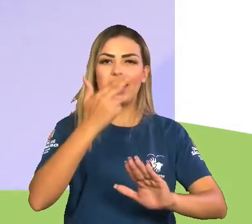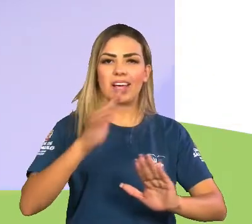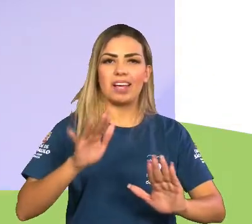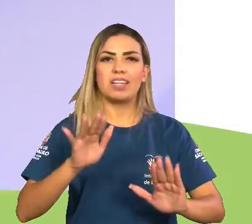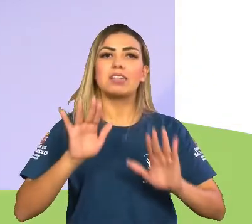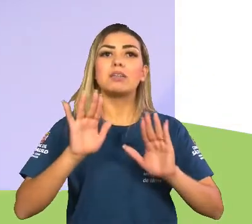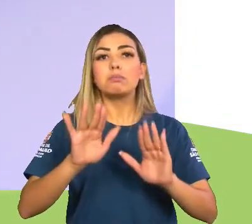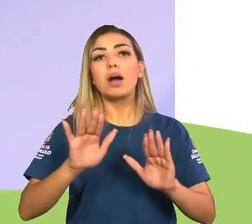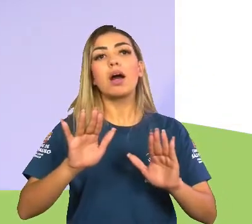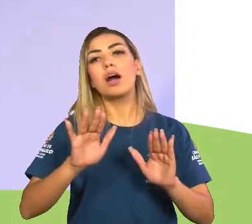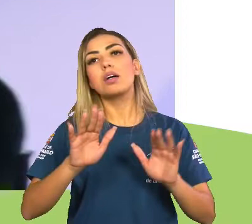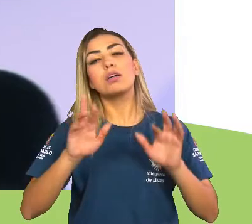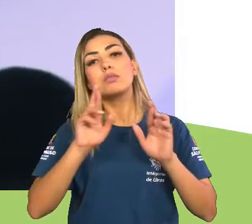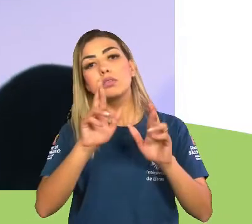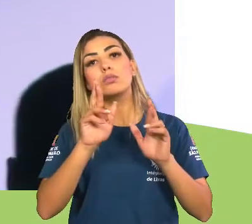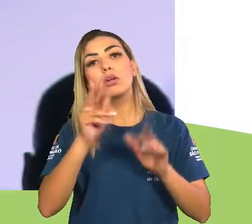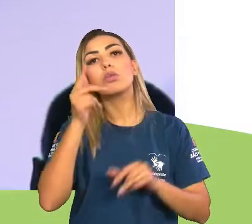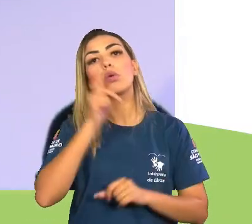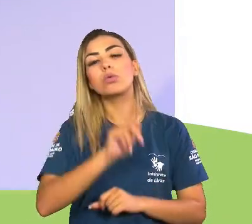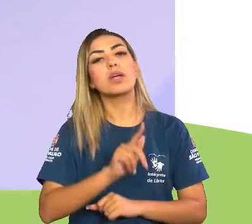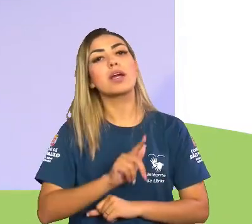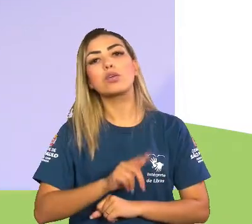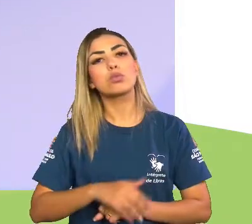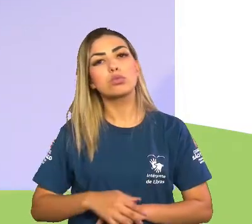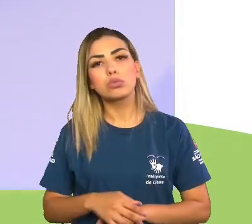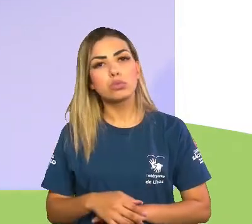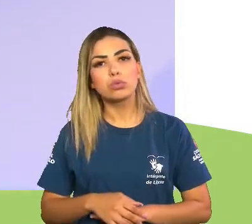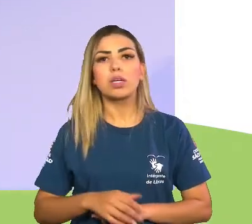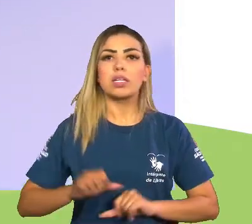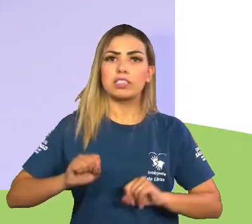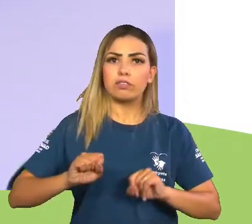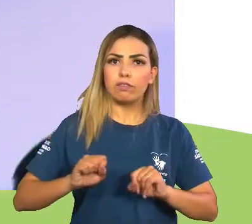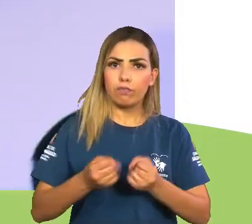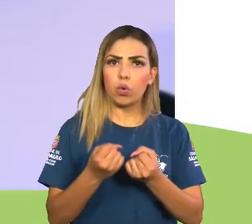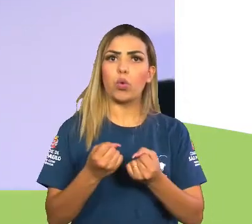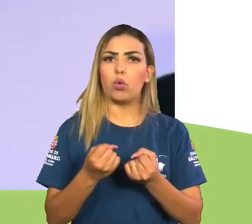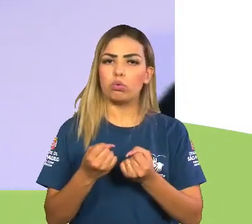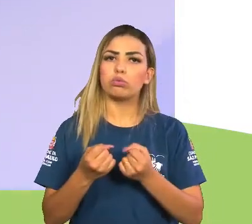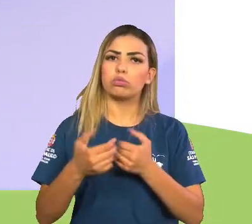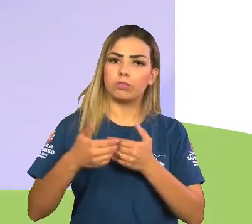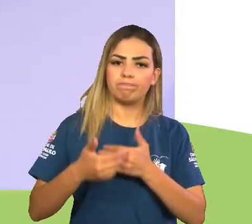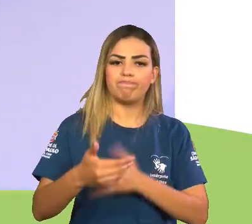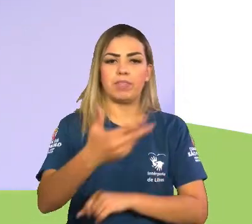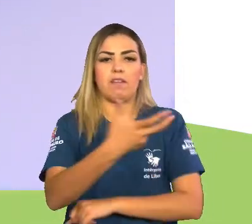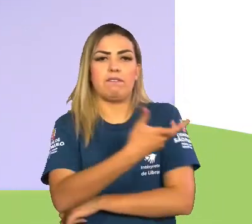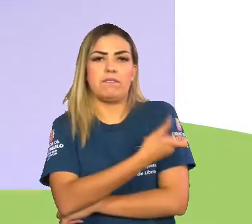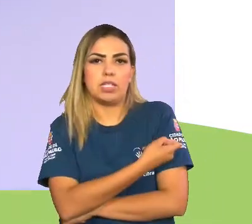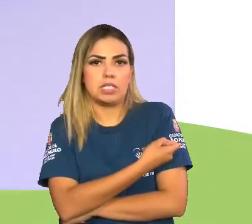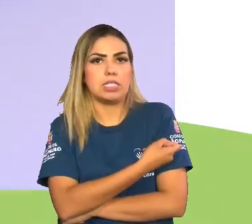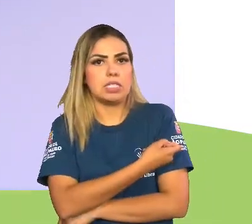ao envolvimento de muitos e aos esforços de vacinação em massa.